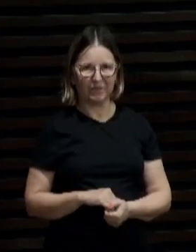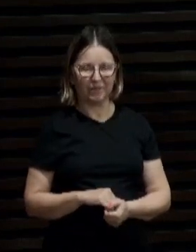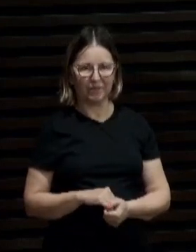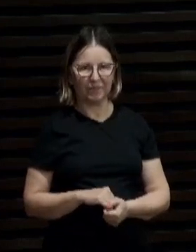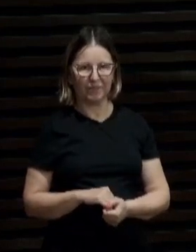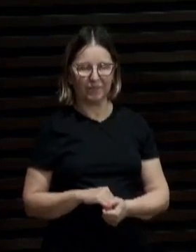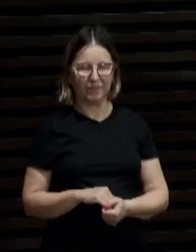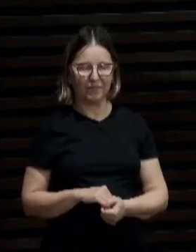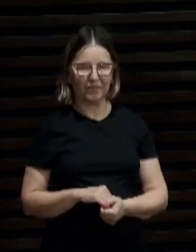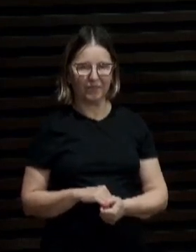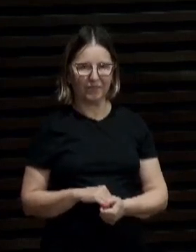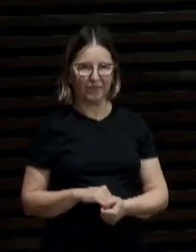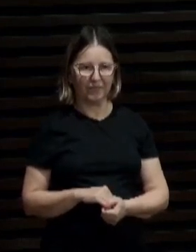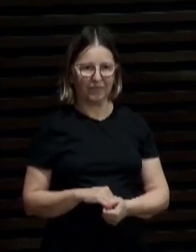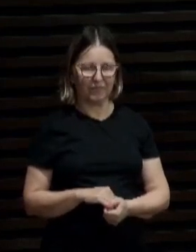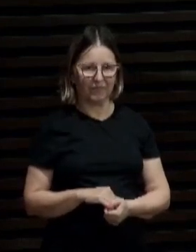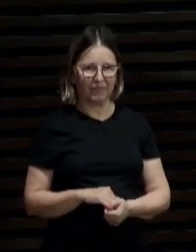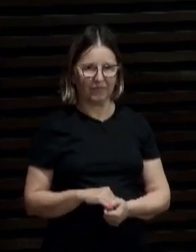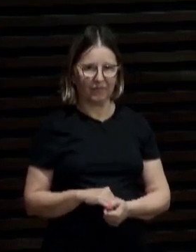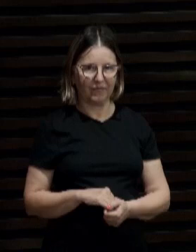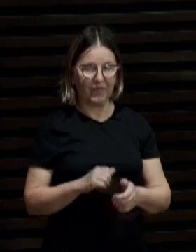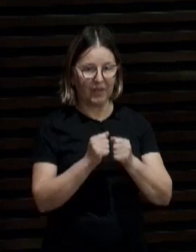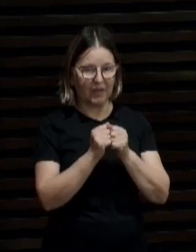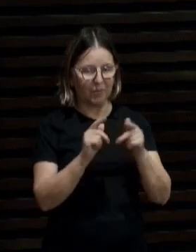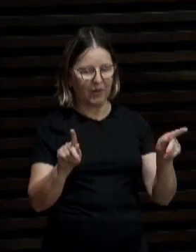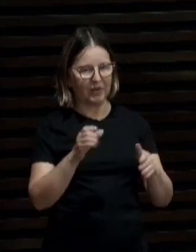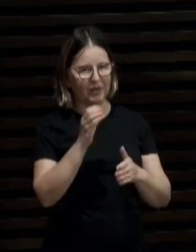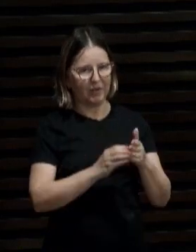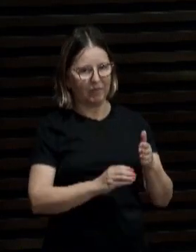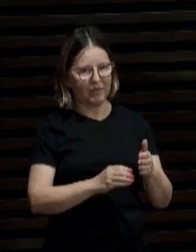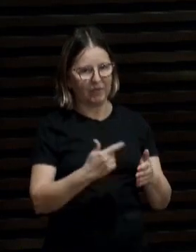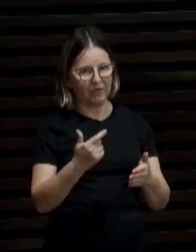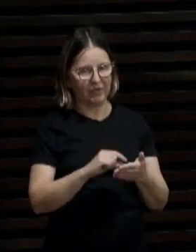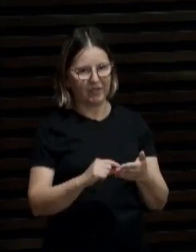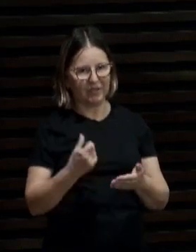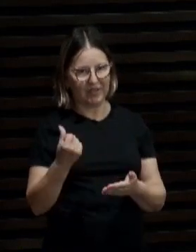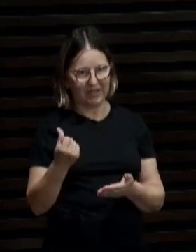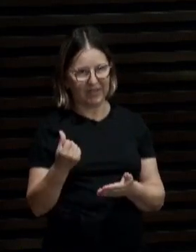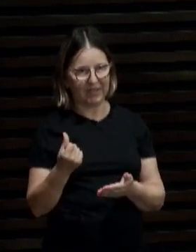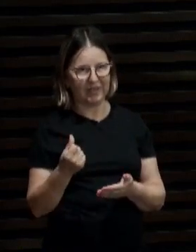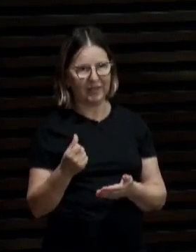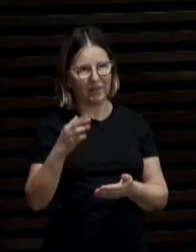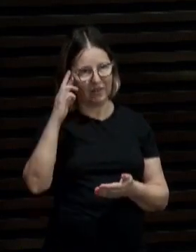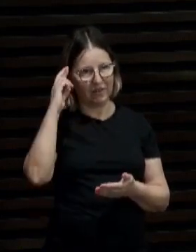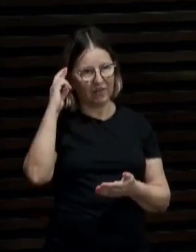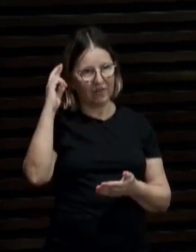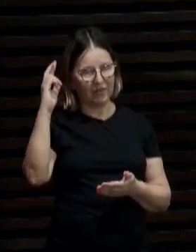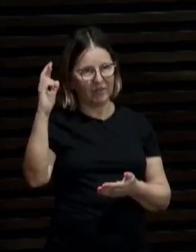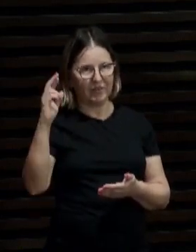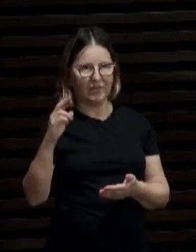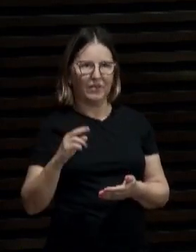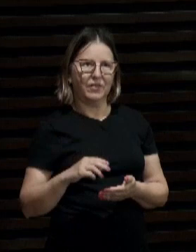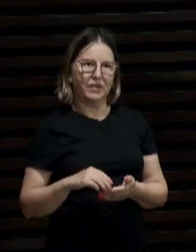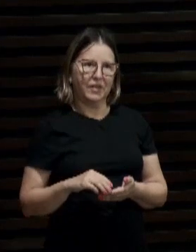Então, aqui, no Apocalipse 2,6, e já caminhando ao final, o Senhor reafirma o zelo doutrinário dos Efésios, né?